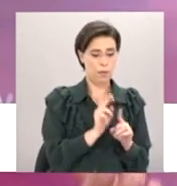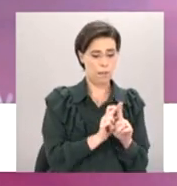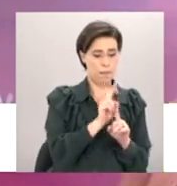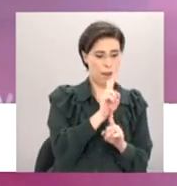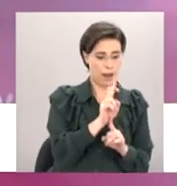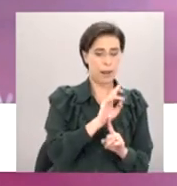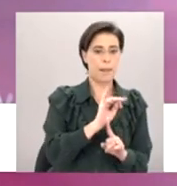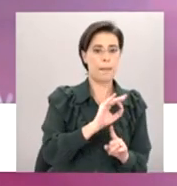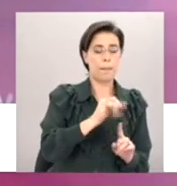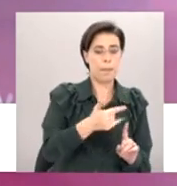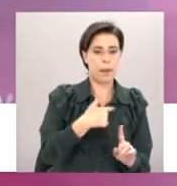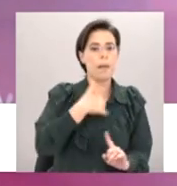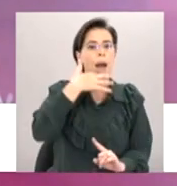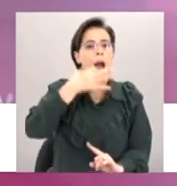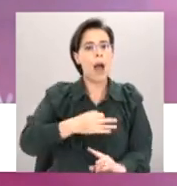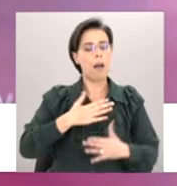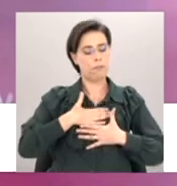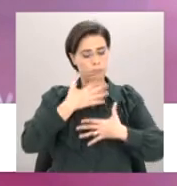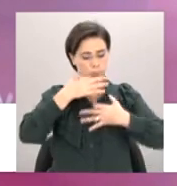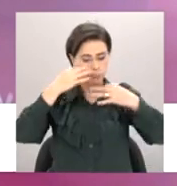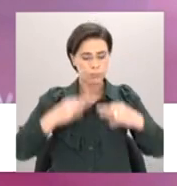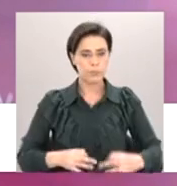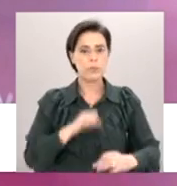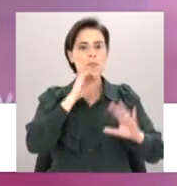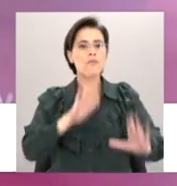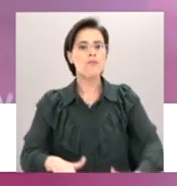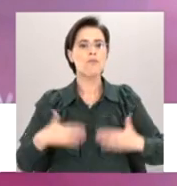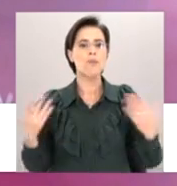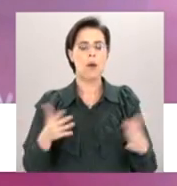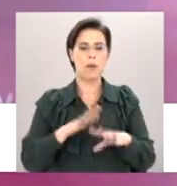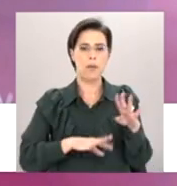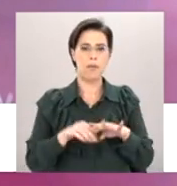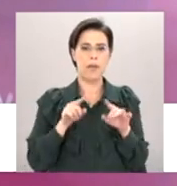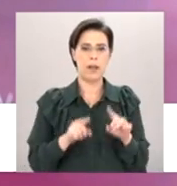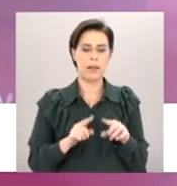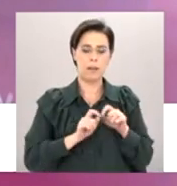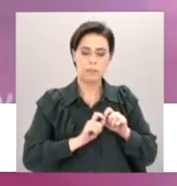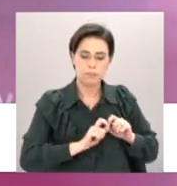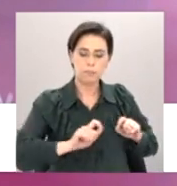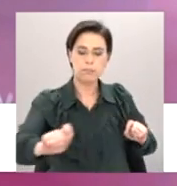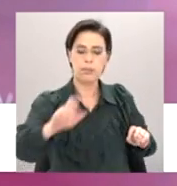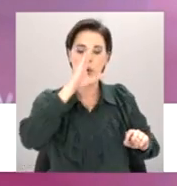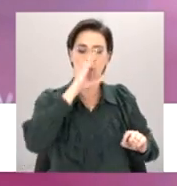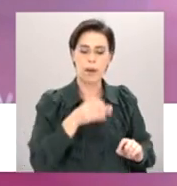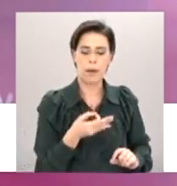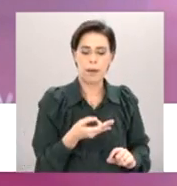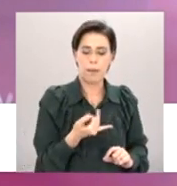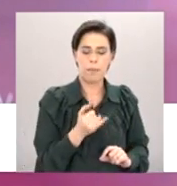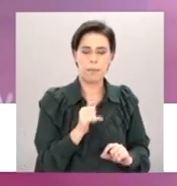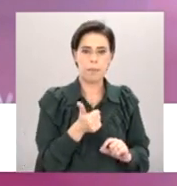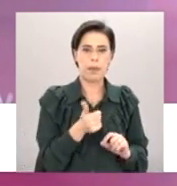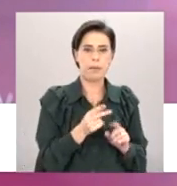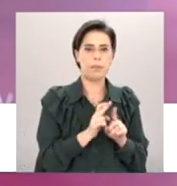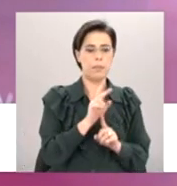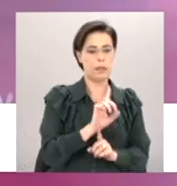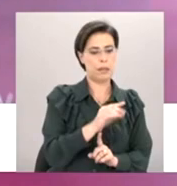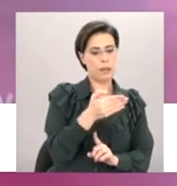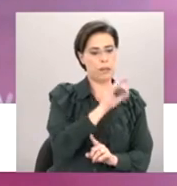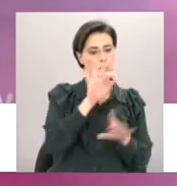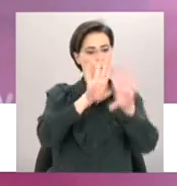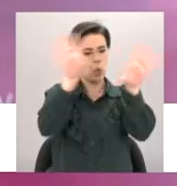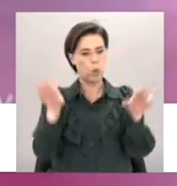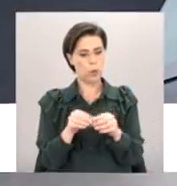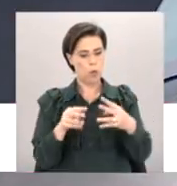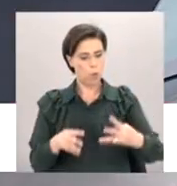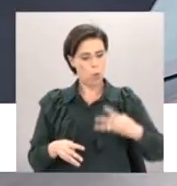acima do que subir e aí nós acreditamos convictamente que é possível fazê-lo que durante musculatura o perceber mais seis ou sete porcento no